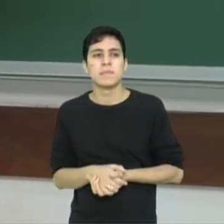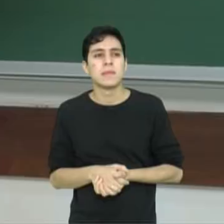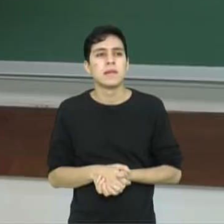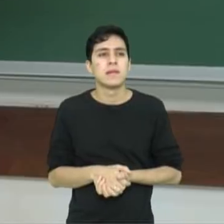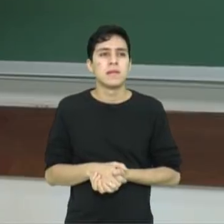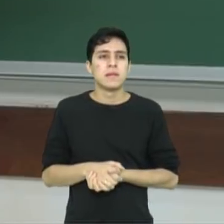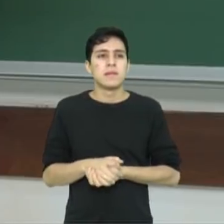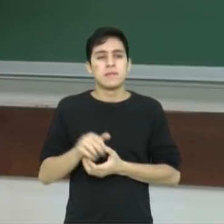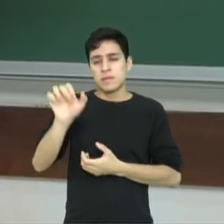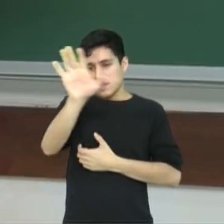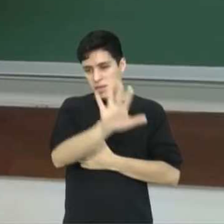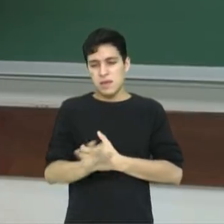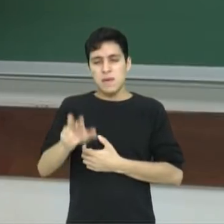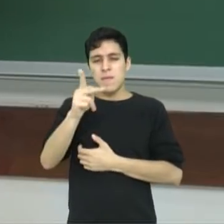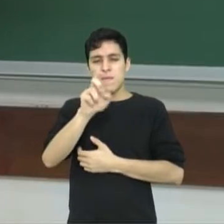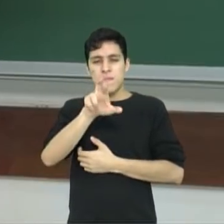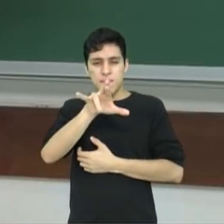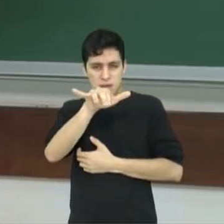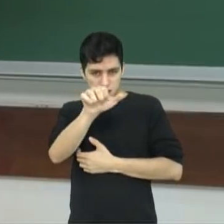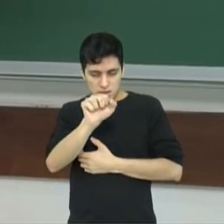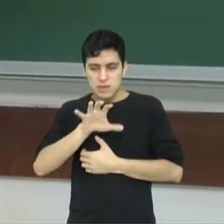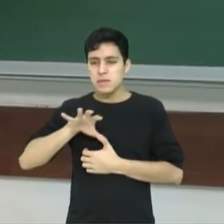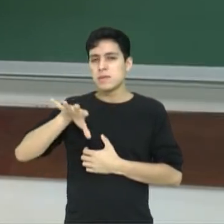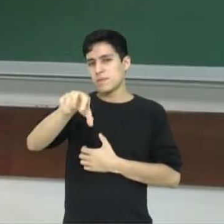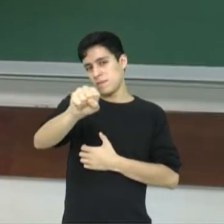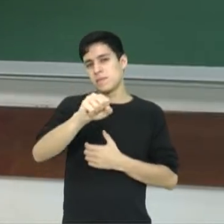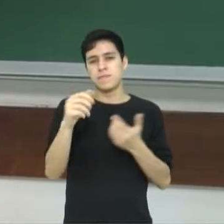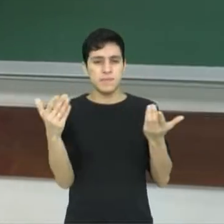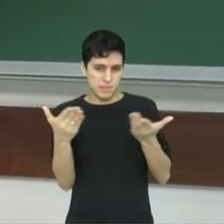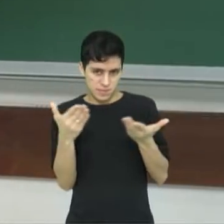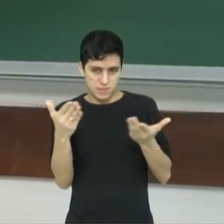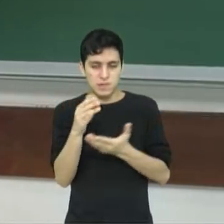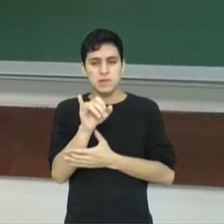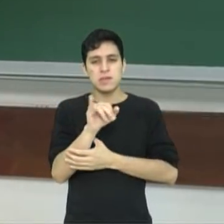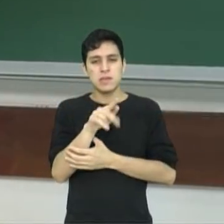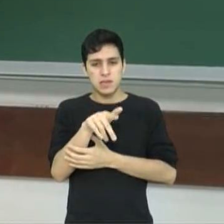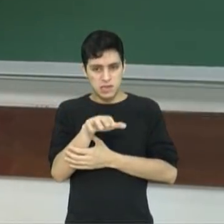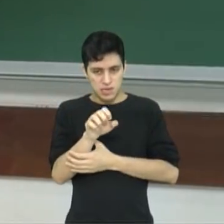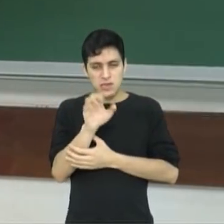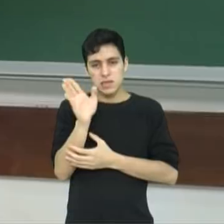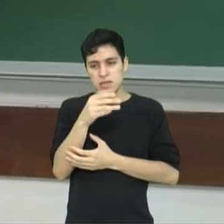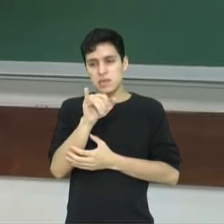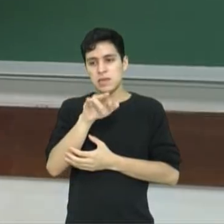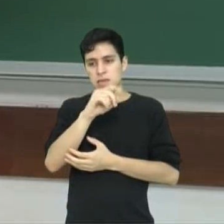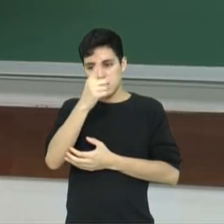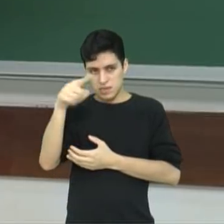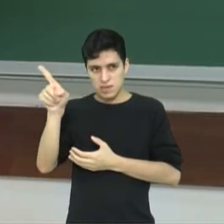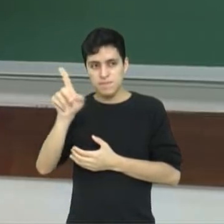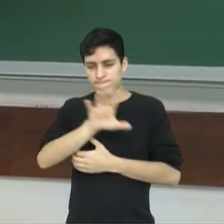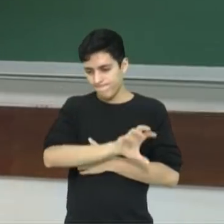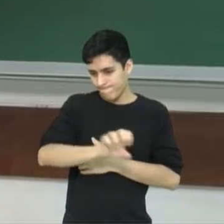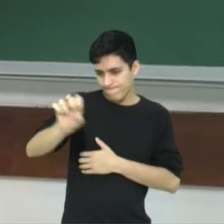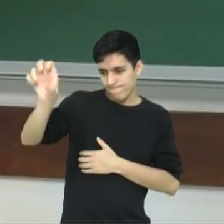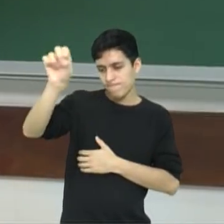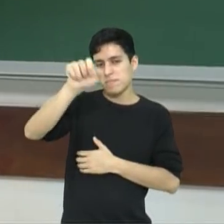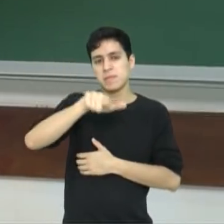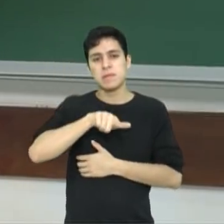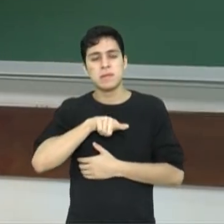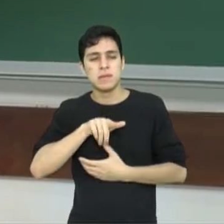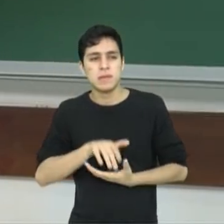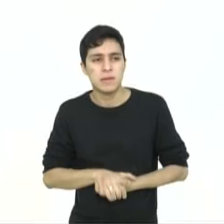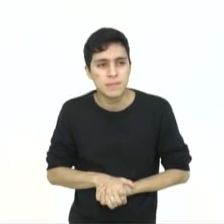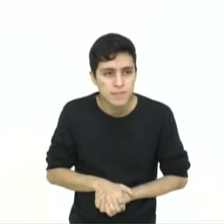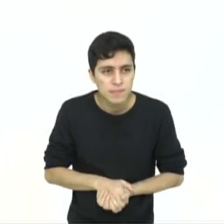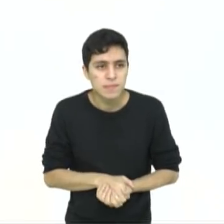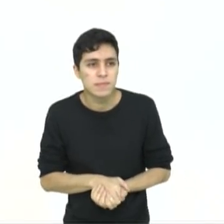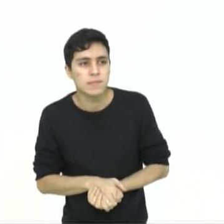Yatreb, Medina. Professor, como que você esqueceu do poder da telecinese? Muito bem, fechou? Muçulmanos, como diz meu